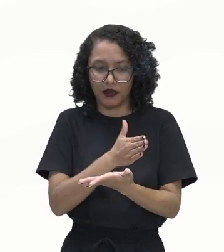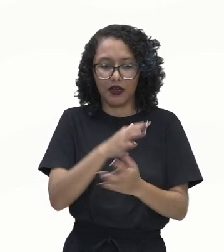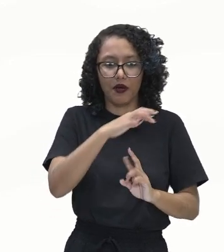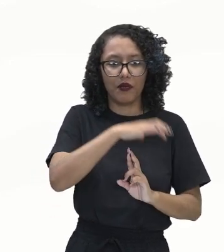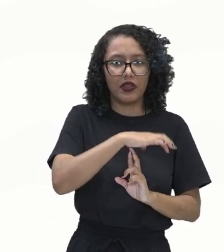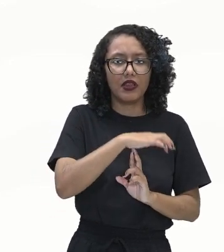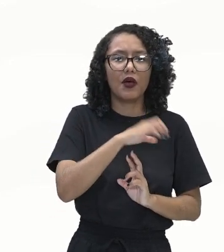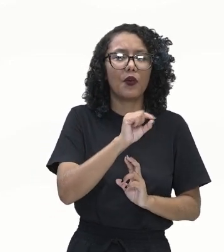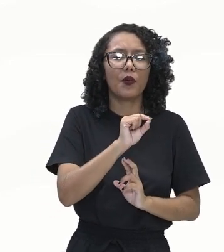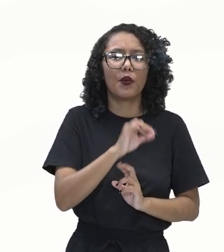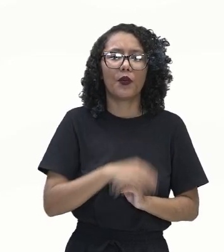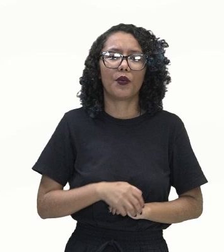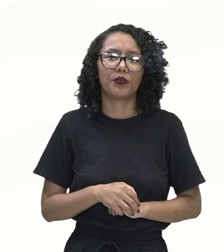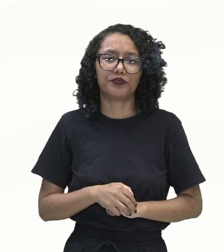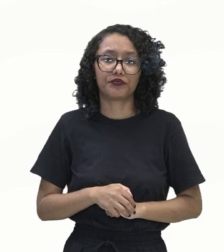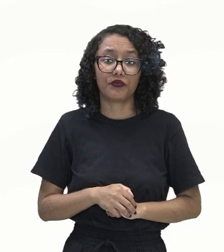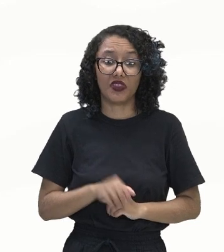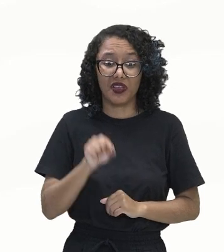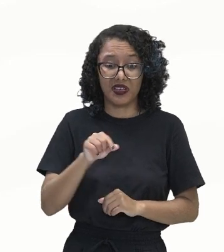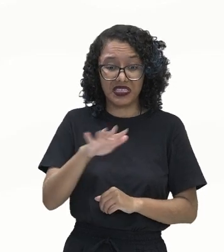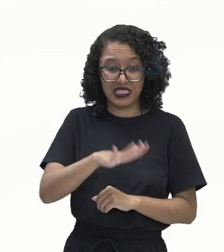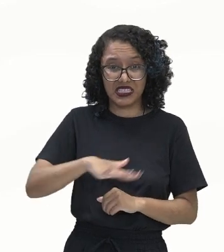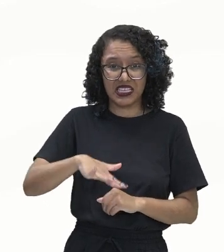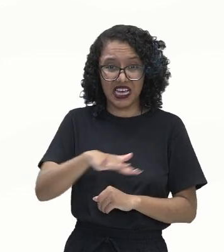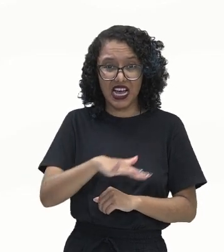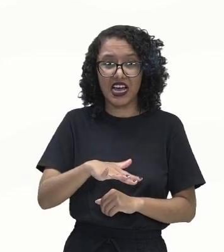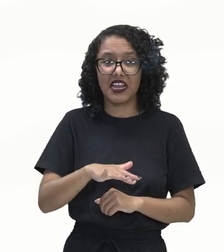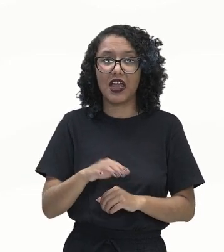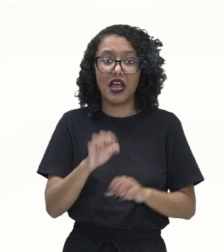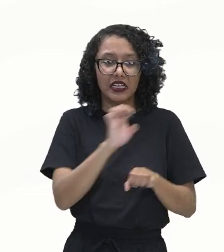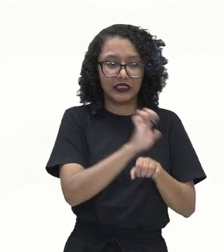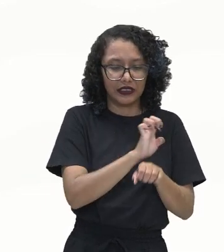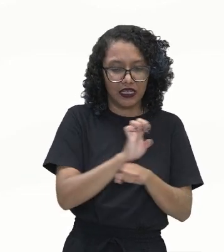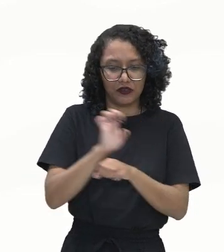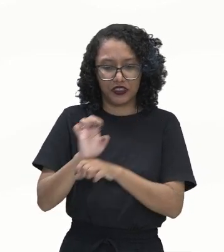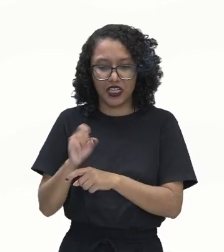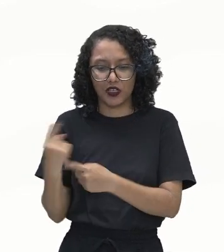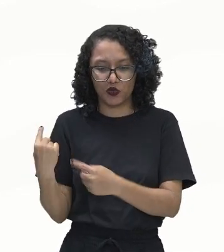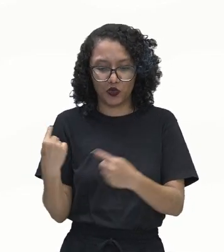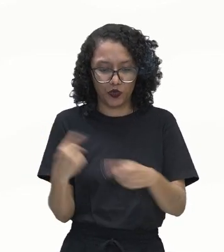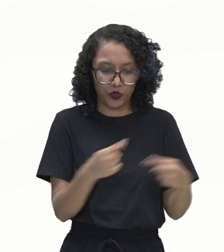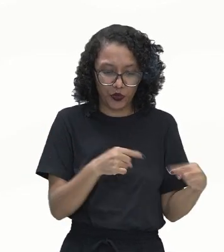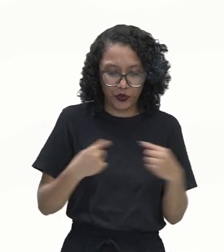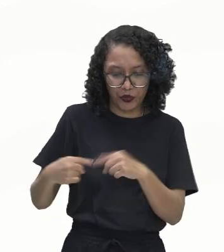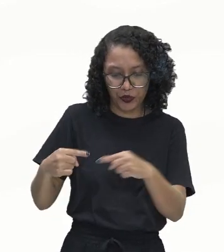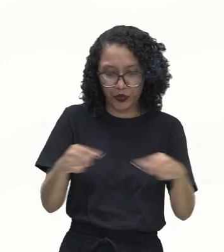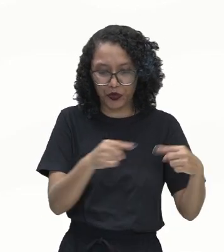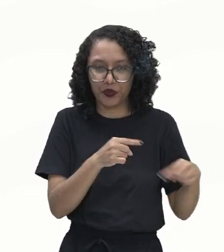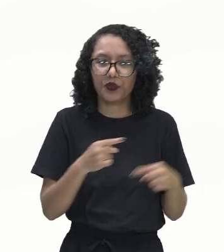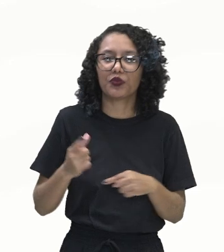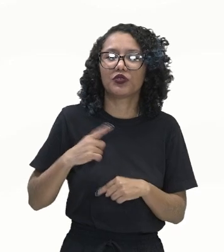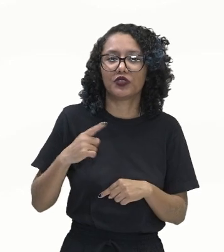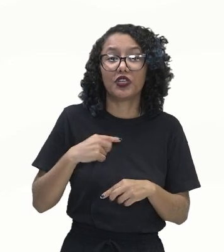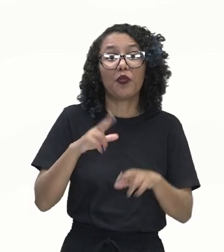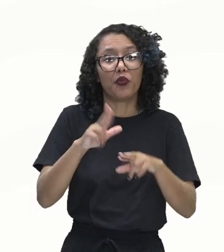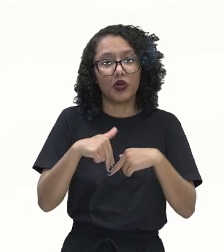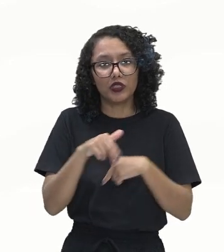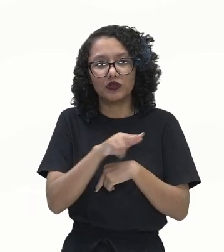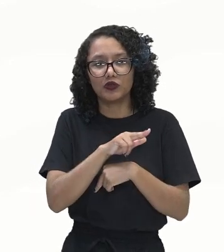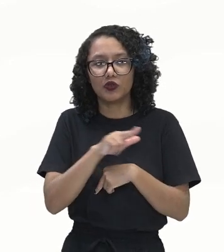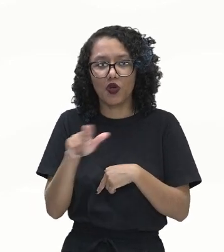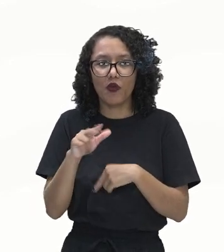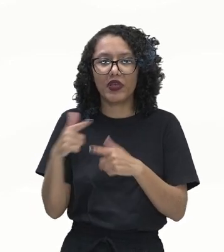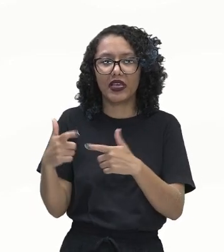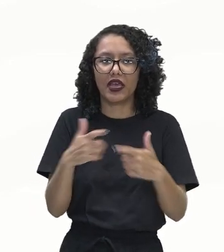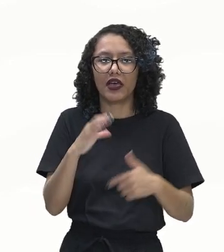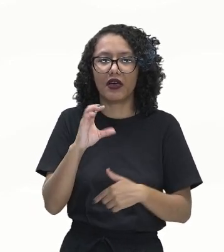região ela era disputada por esses 2 estados. Por isso que a gente vai chamar de revolta, de Guerra do Contestado, porque era uma